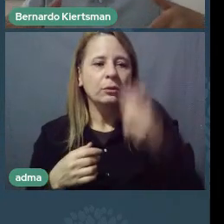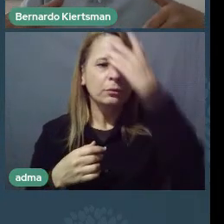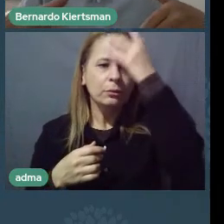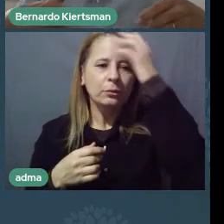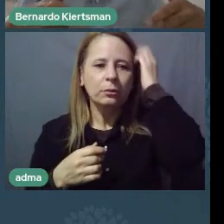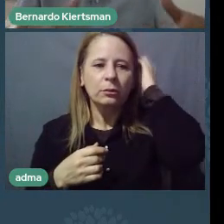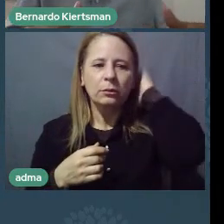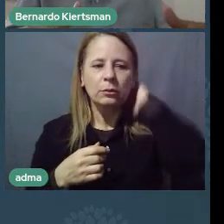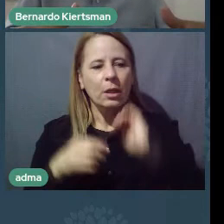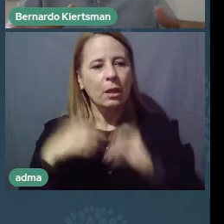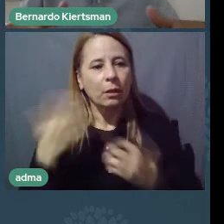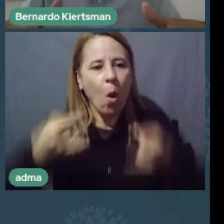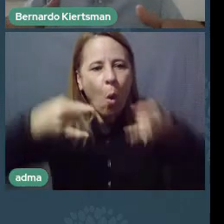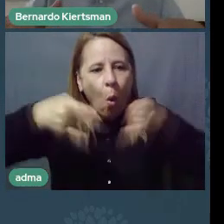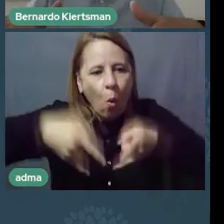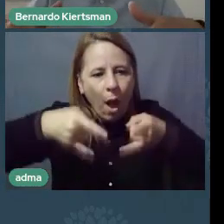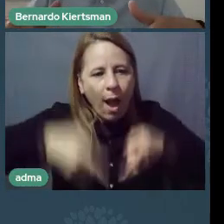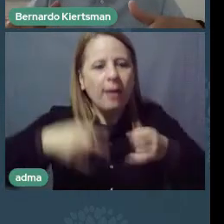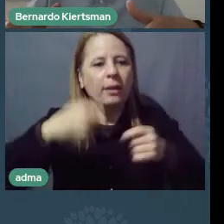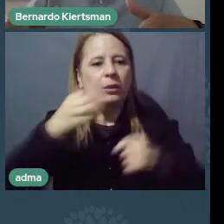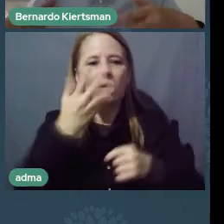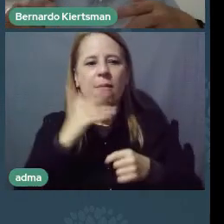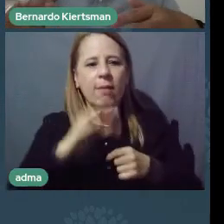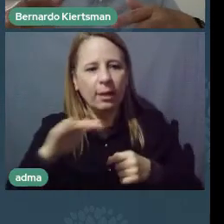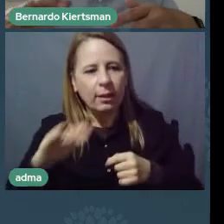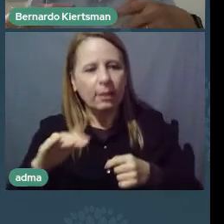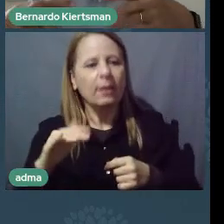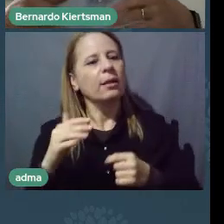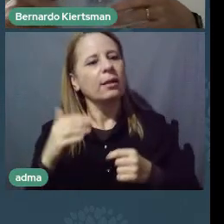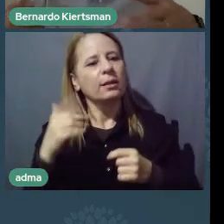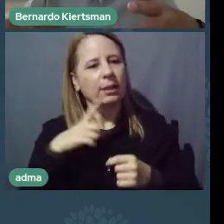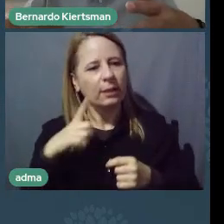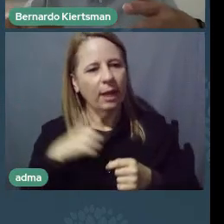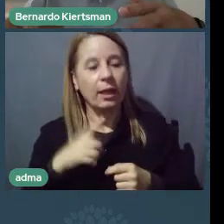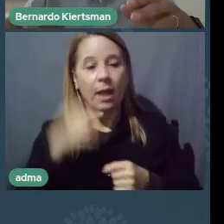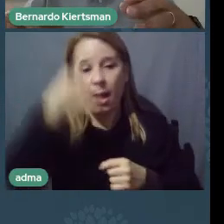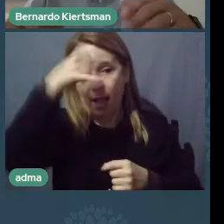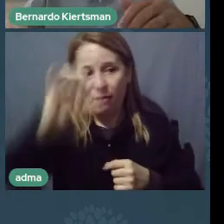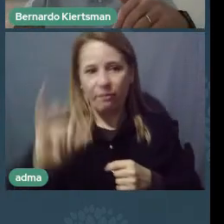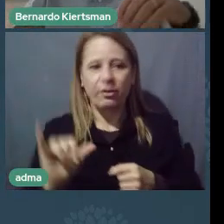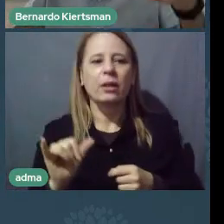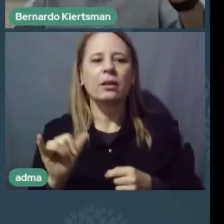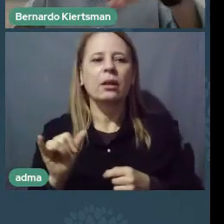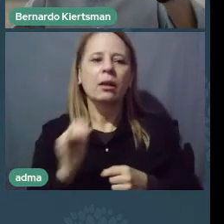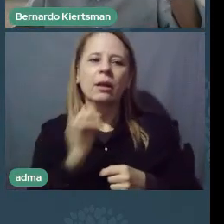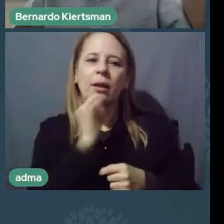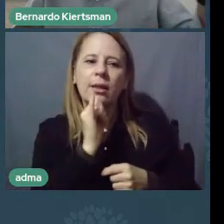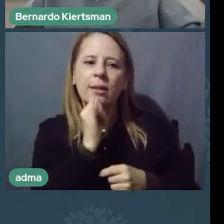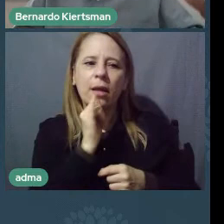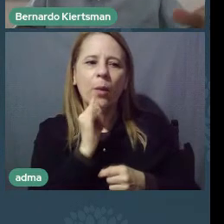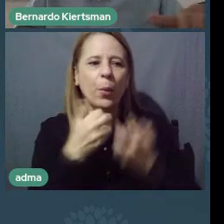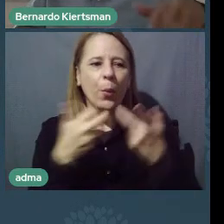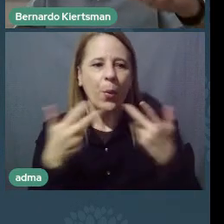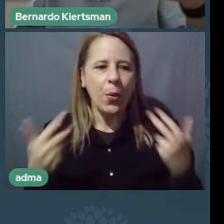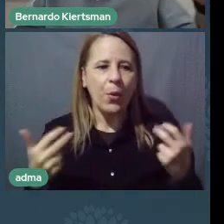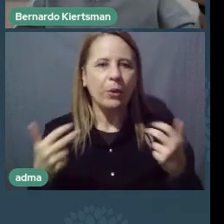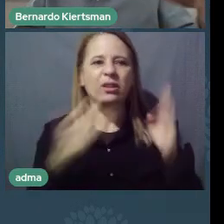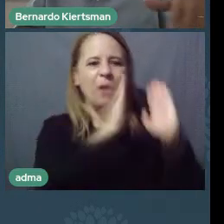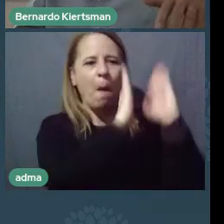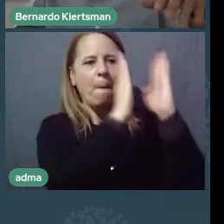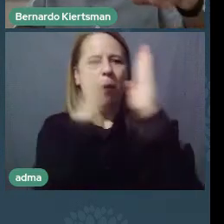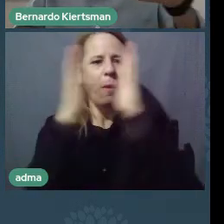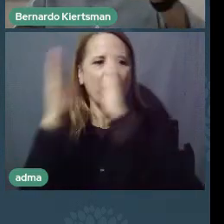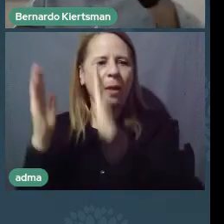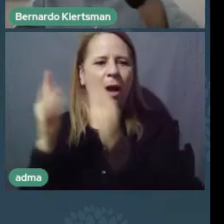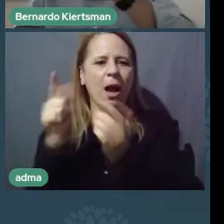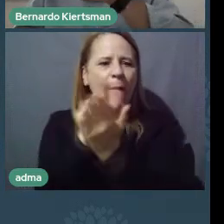você fica, o quarto que essa criança está, evitar acúmulo de coisas em prateleiras, em